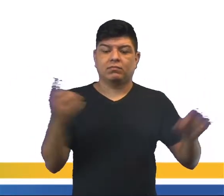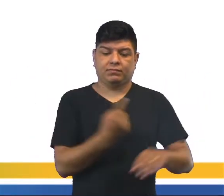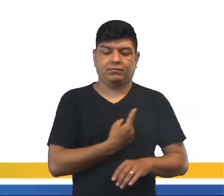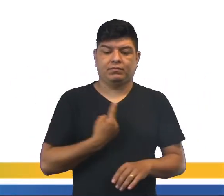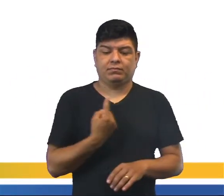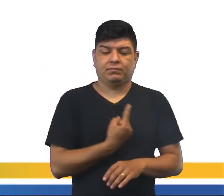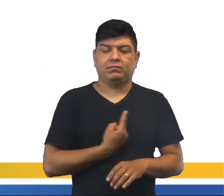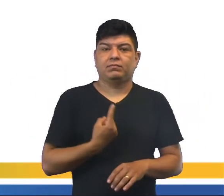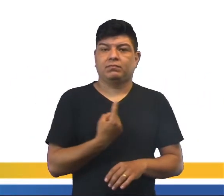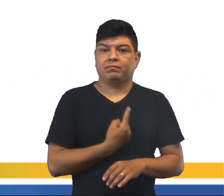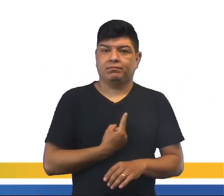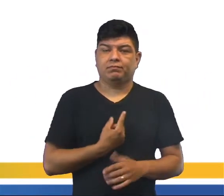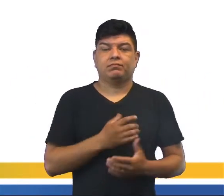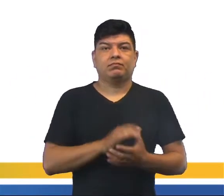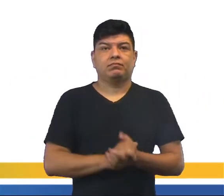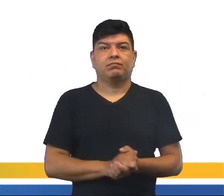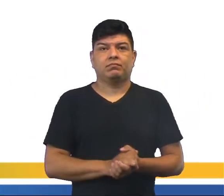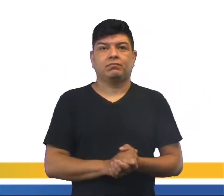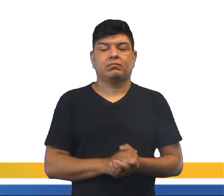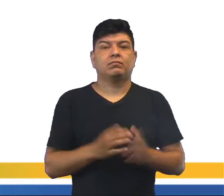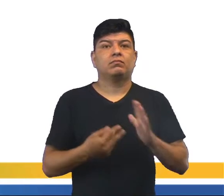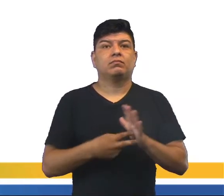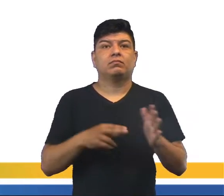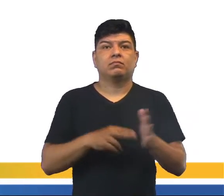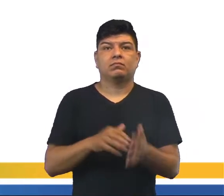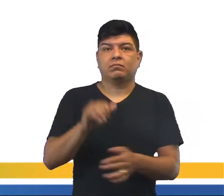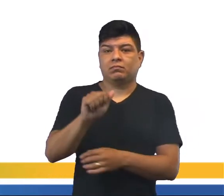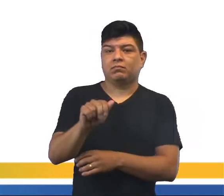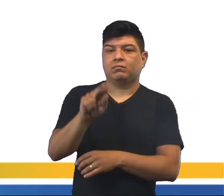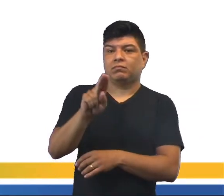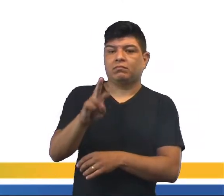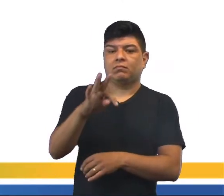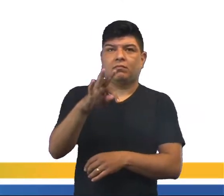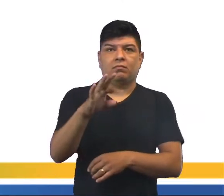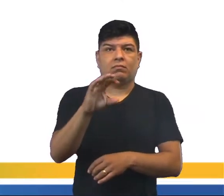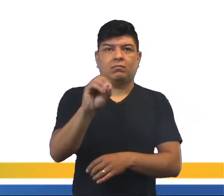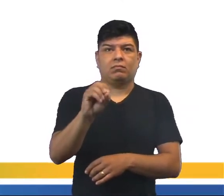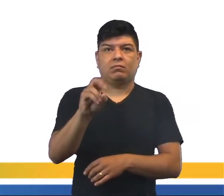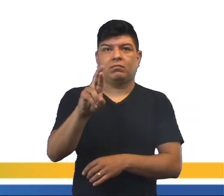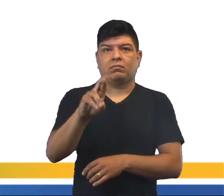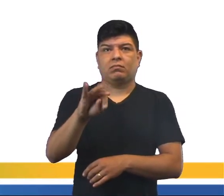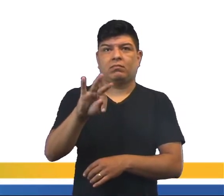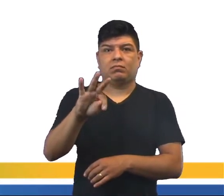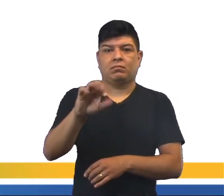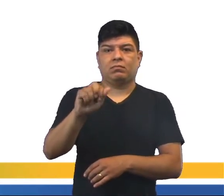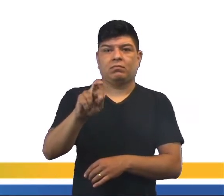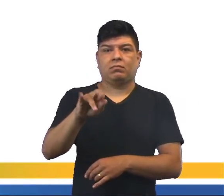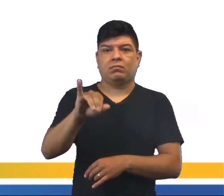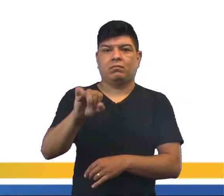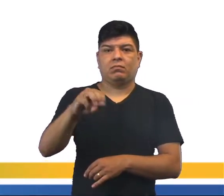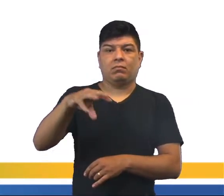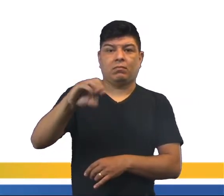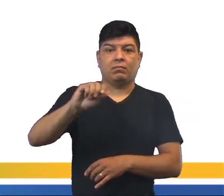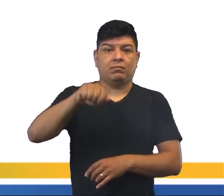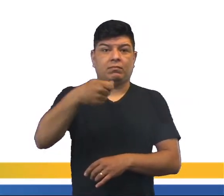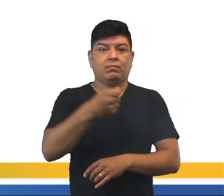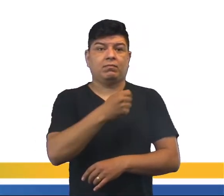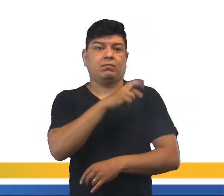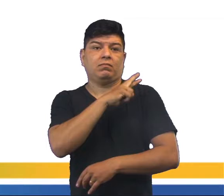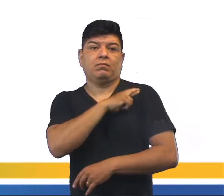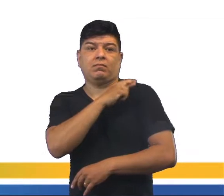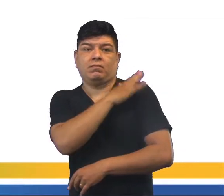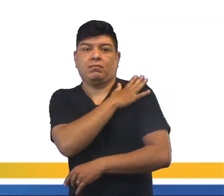individuais. Despotismo. O que é autoritarismo? Imposição de força e poder, disposição em